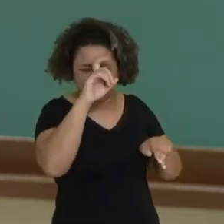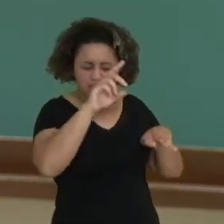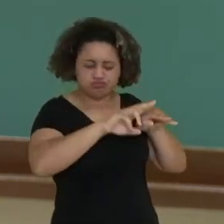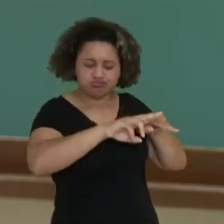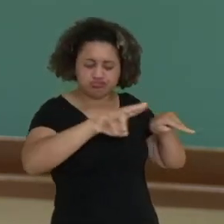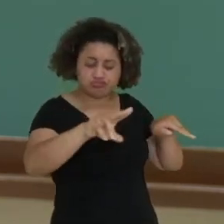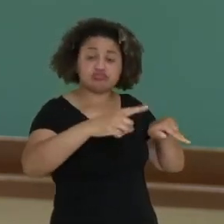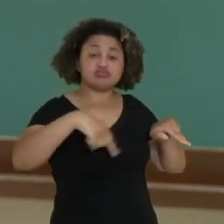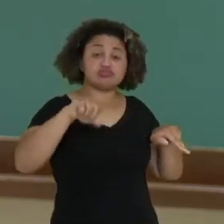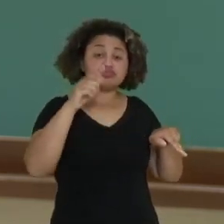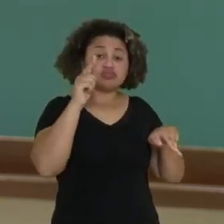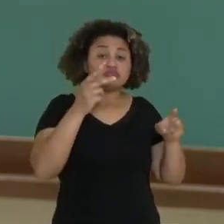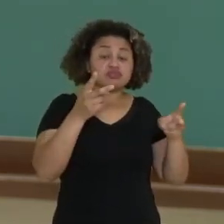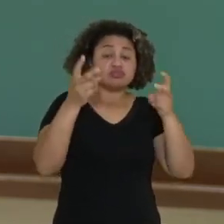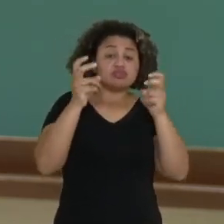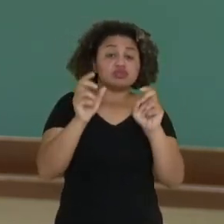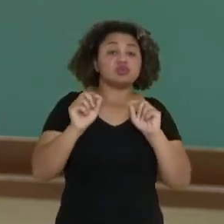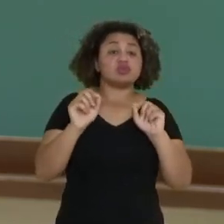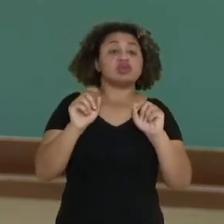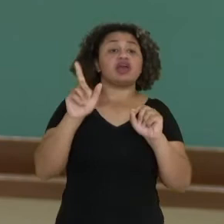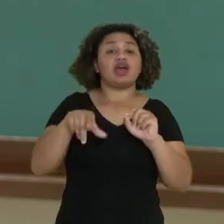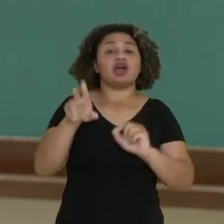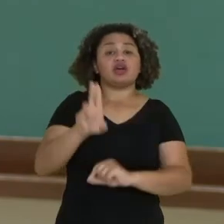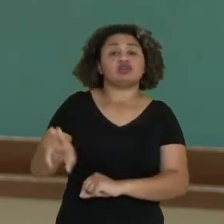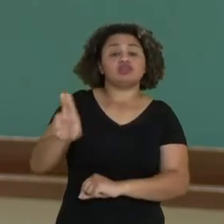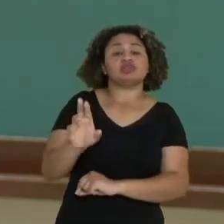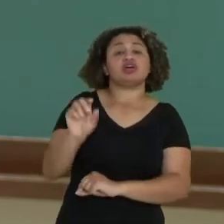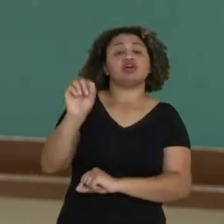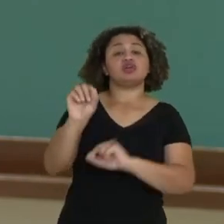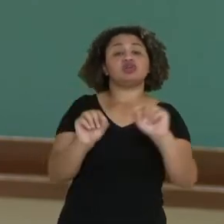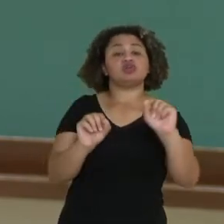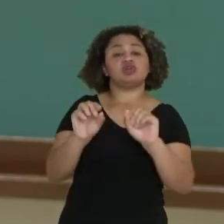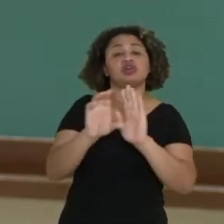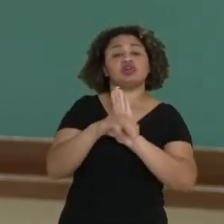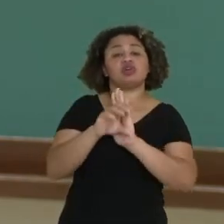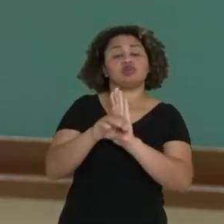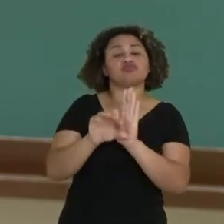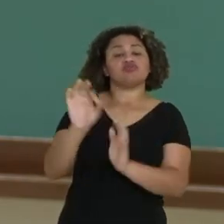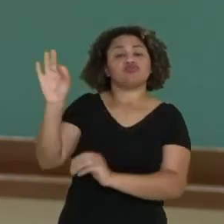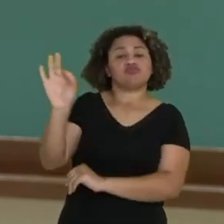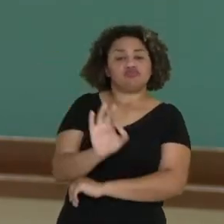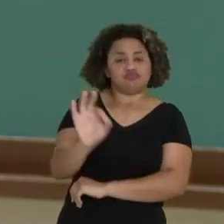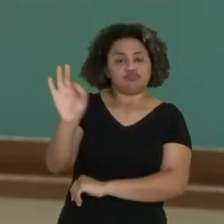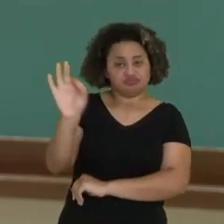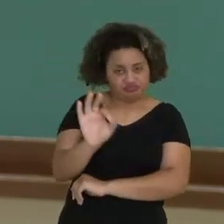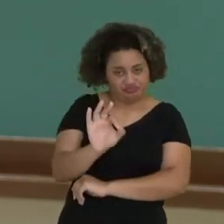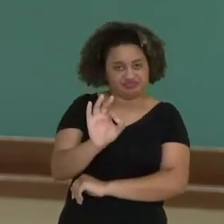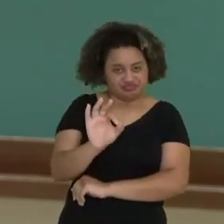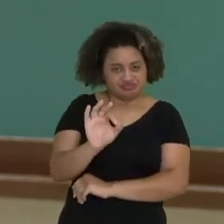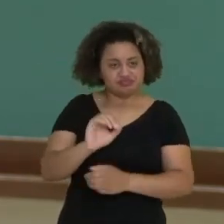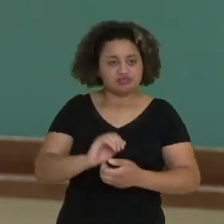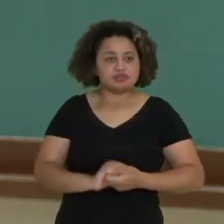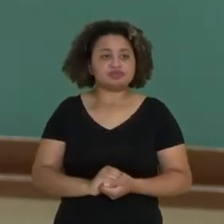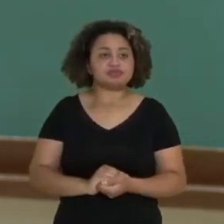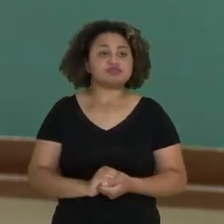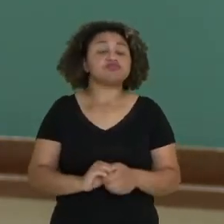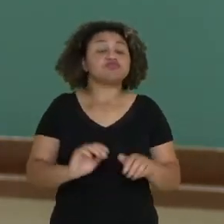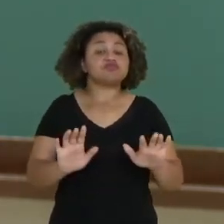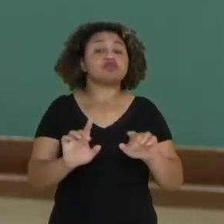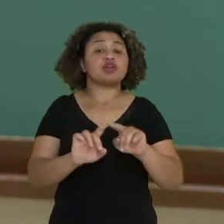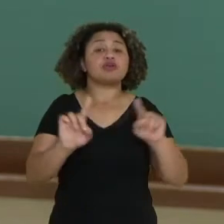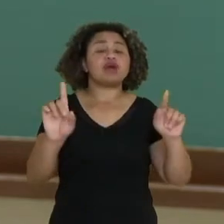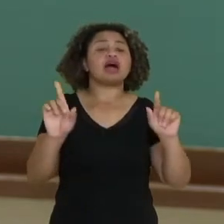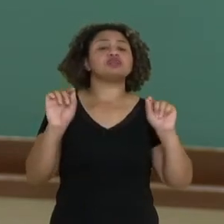puderam perceber, nós trabalhamos com o conceito de porcentagem. Mas